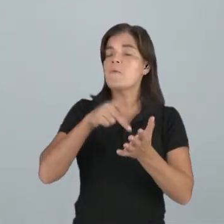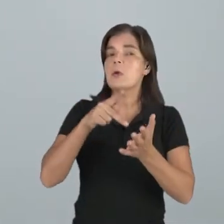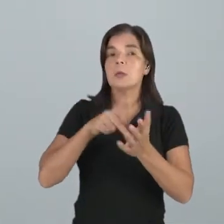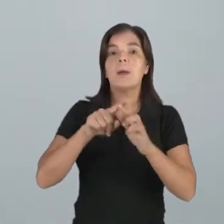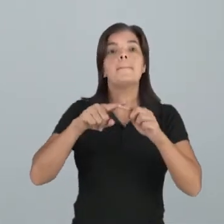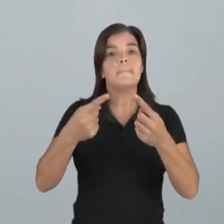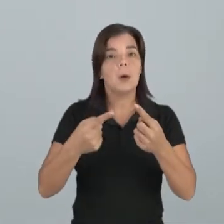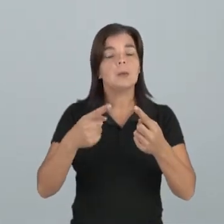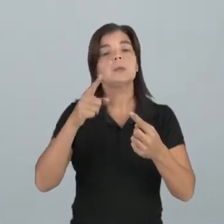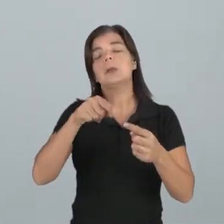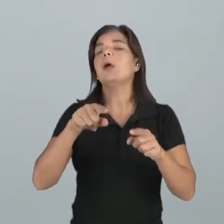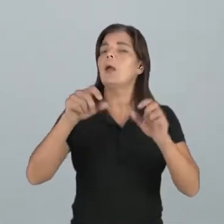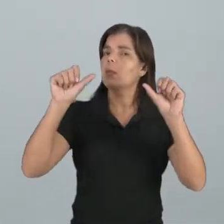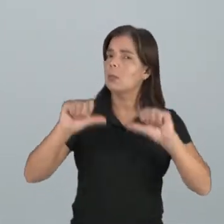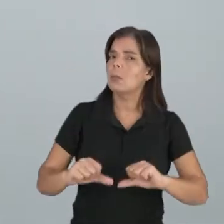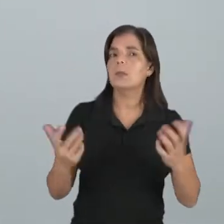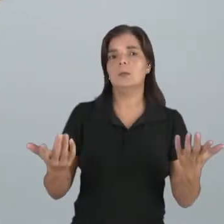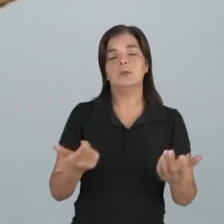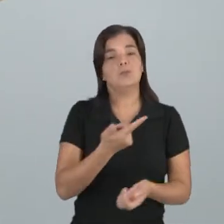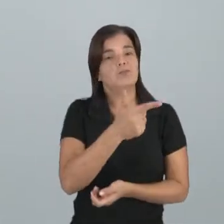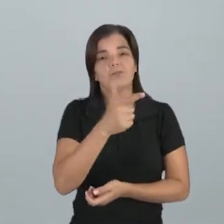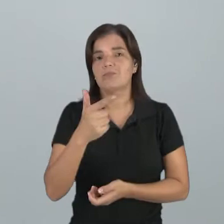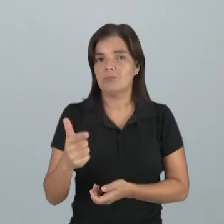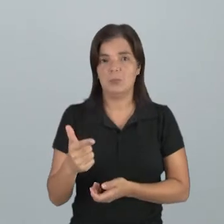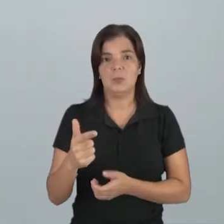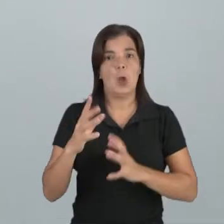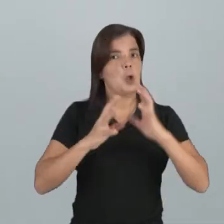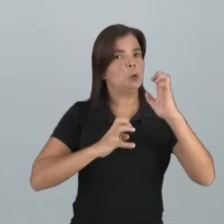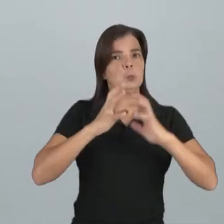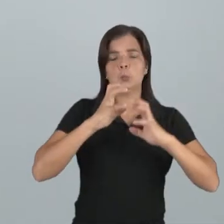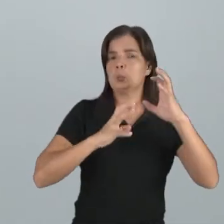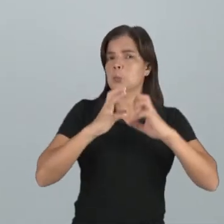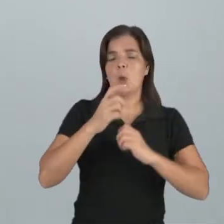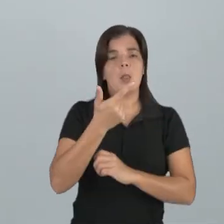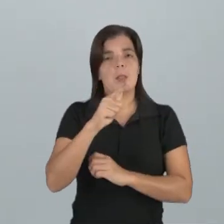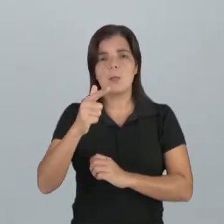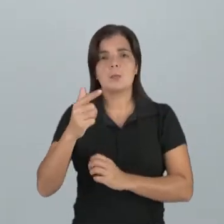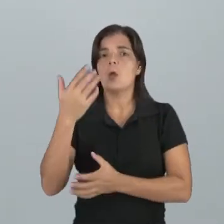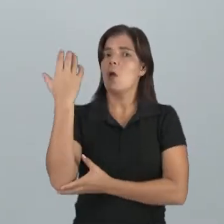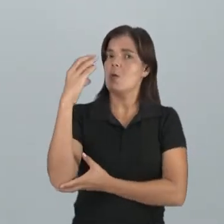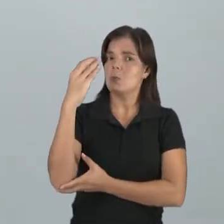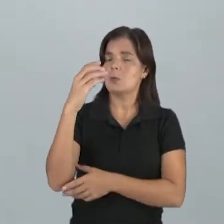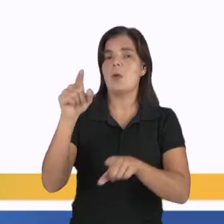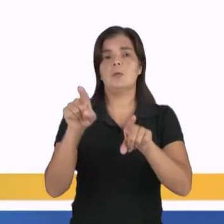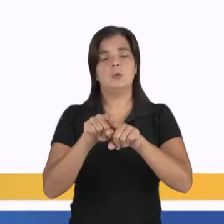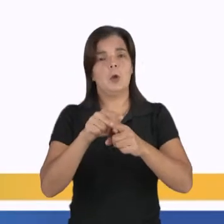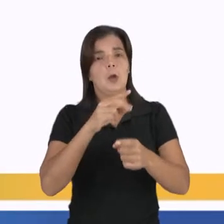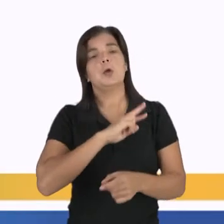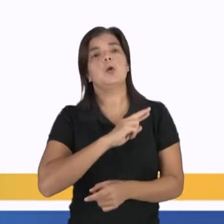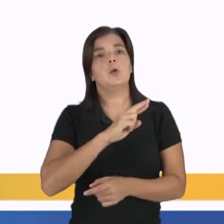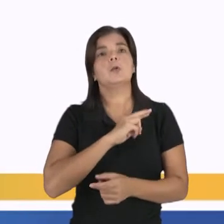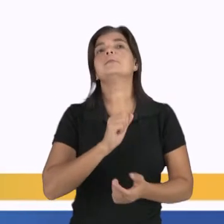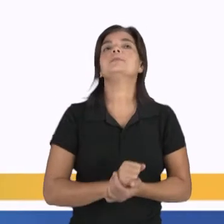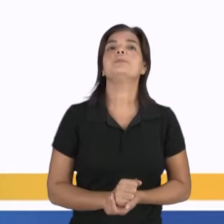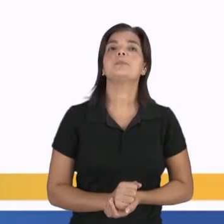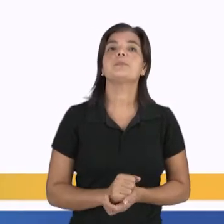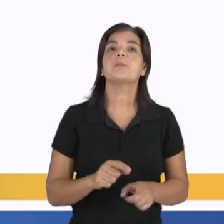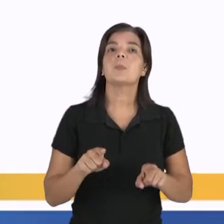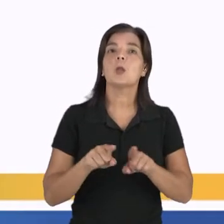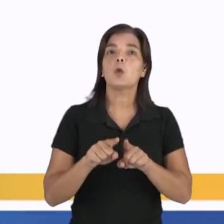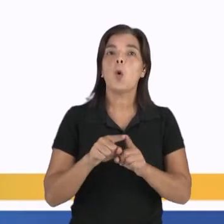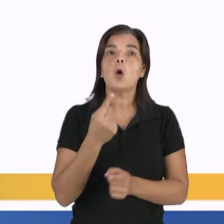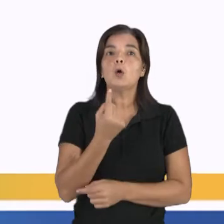comum. Isso é negativo. Não existe esse conflito entre ciência e religião. Conflito, ela não